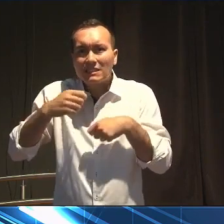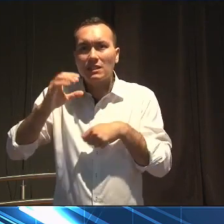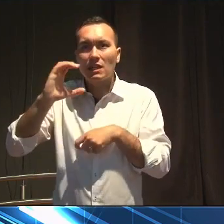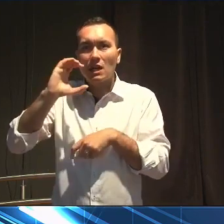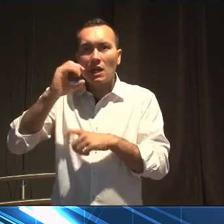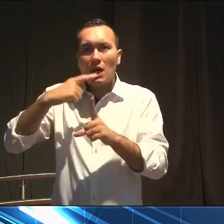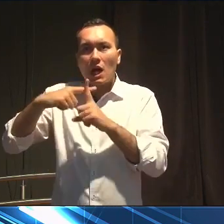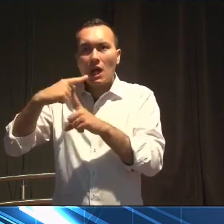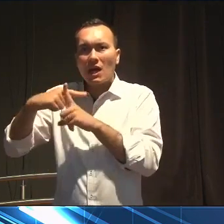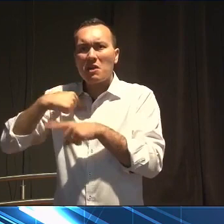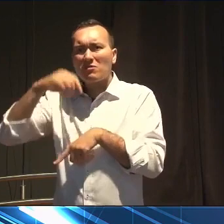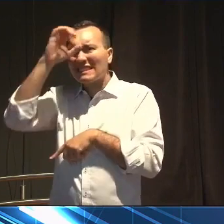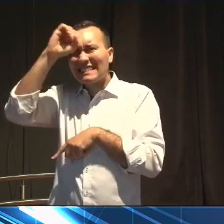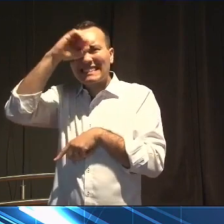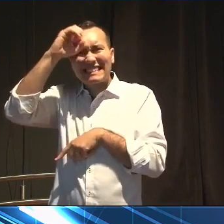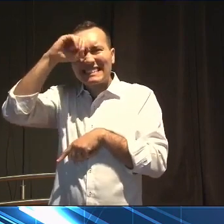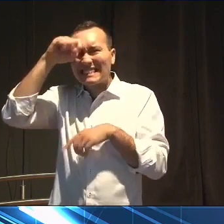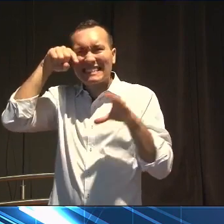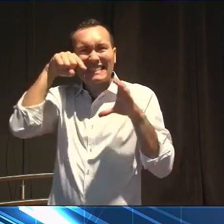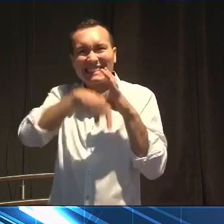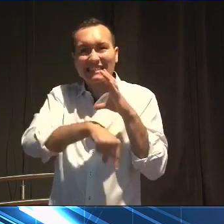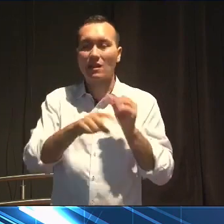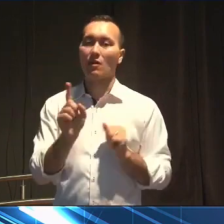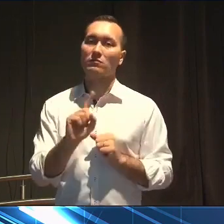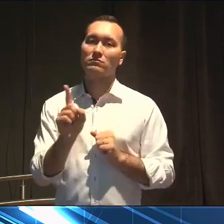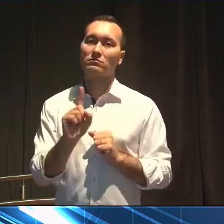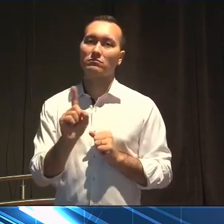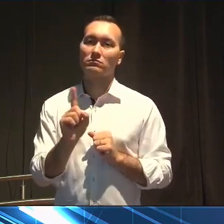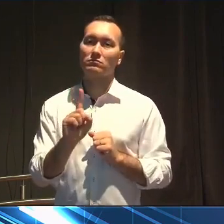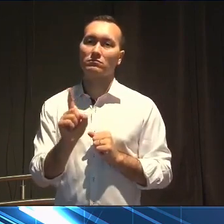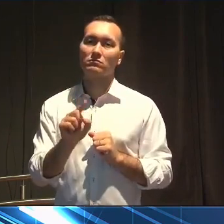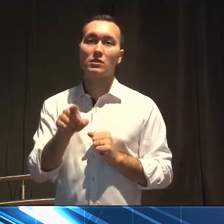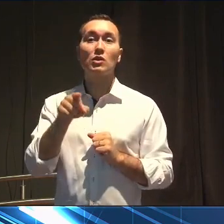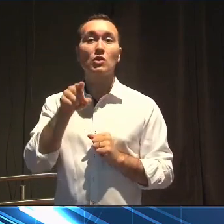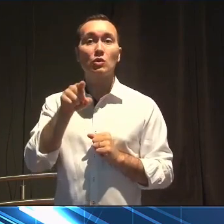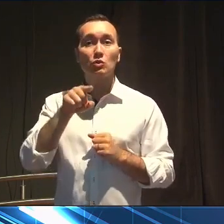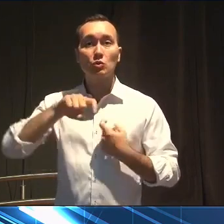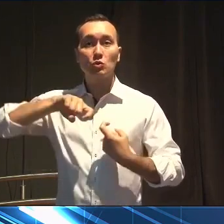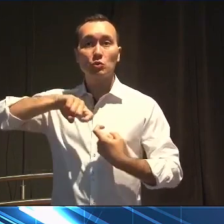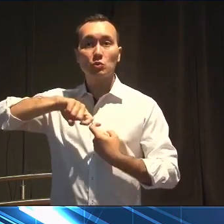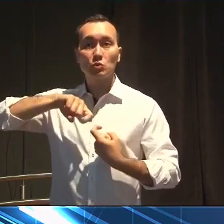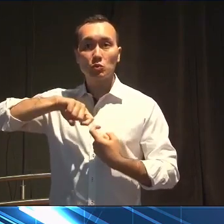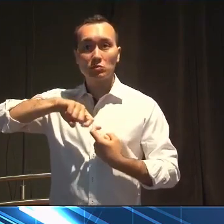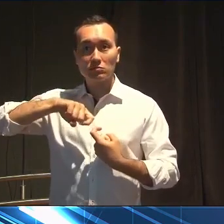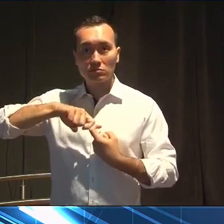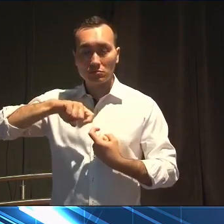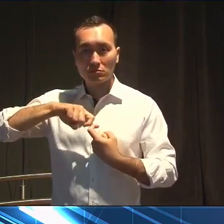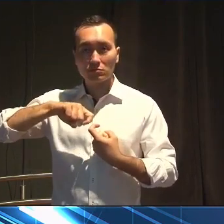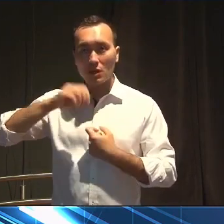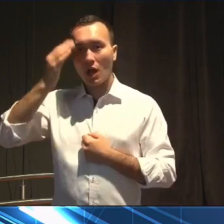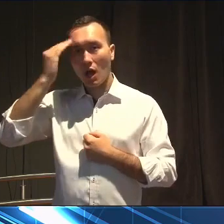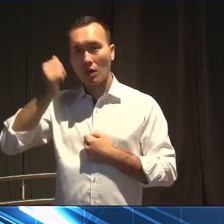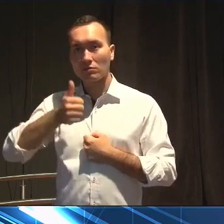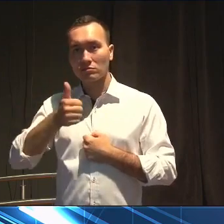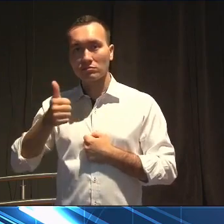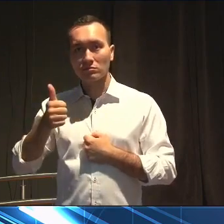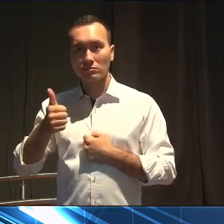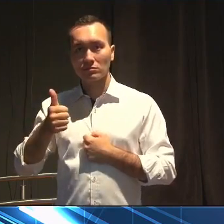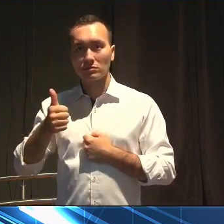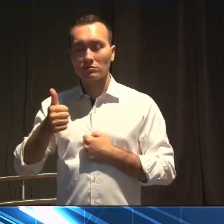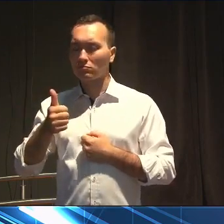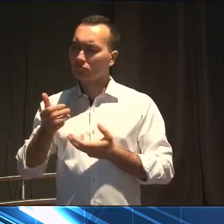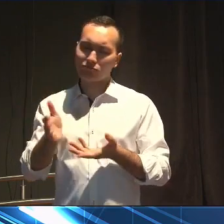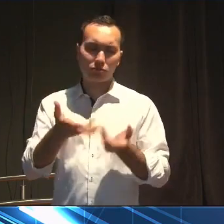isso. Qualquer desenvolvedor Python hoje consegue botar uma GPU para fritar, e GPU só fica feliz quando ela está